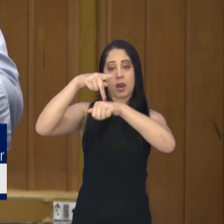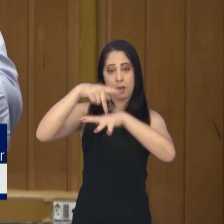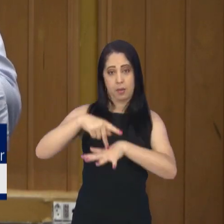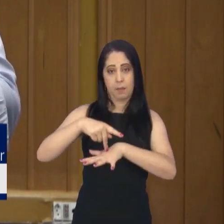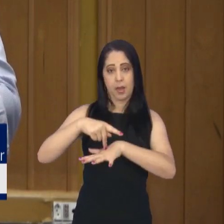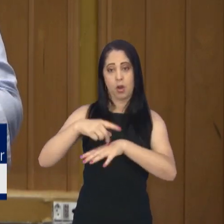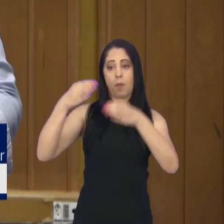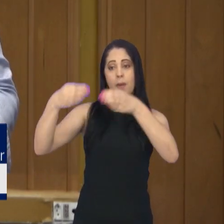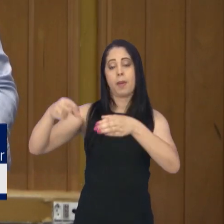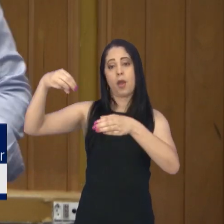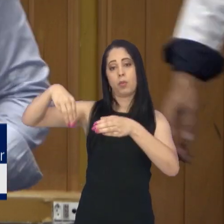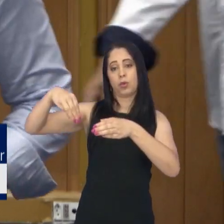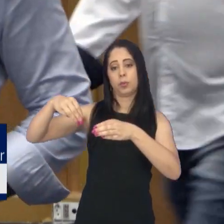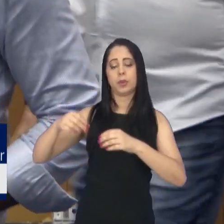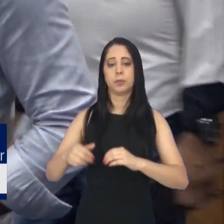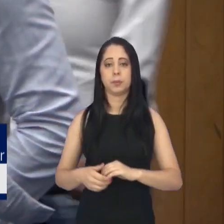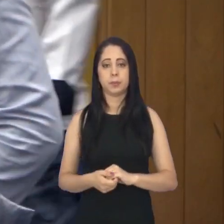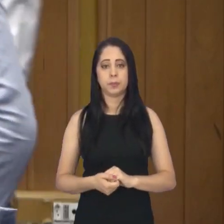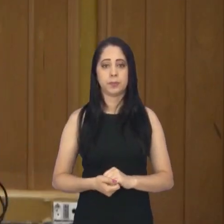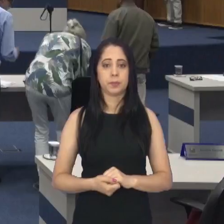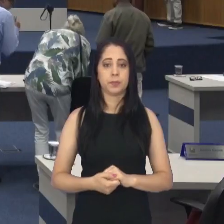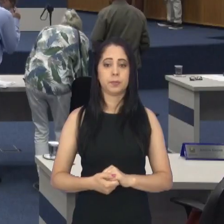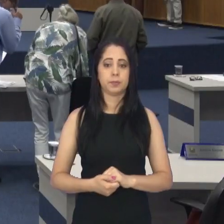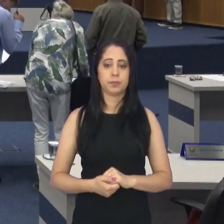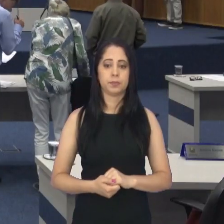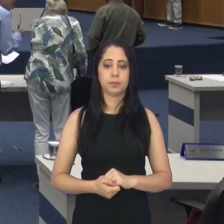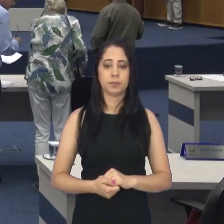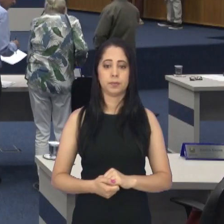Salomão Rodrigues Costa.